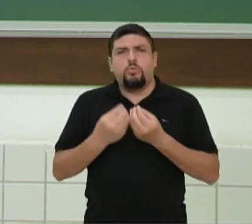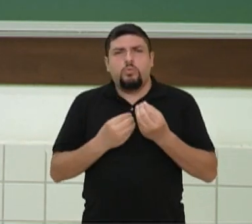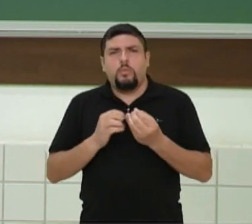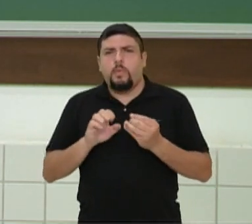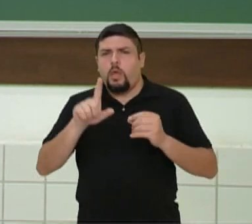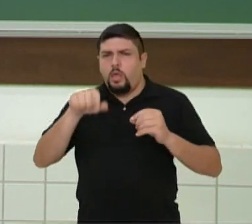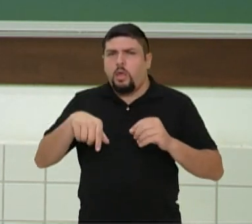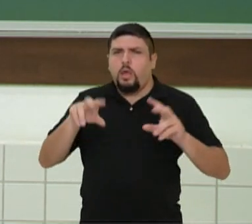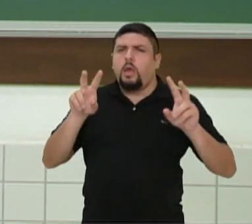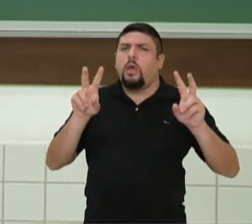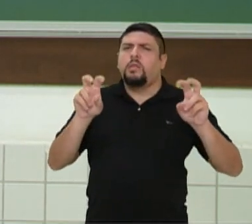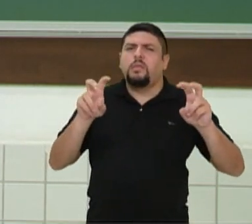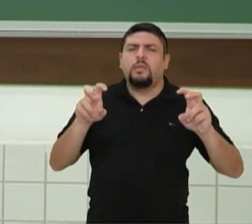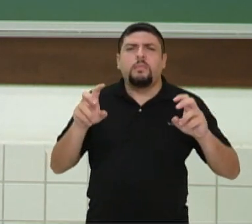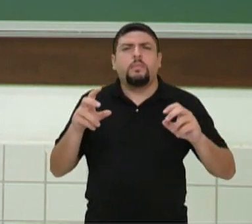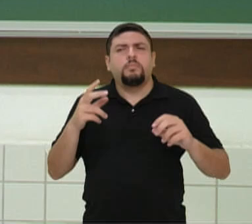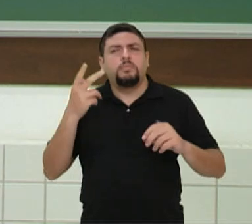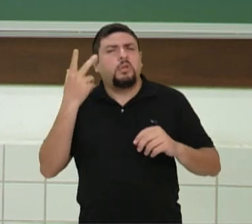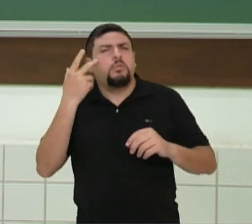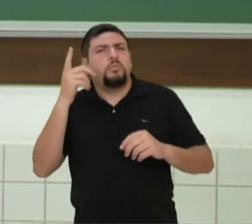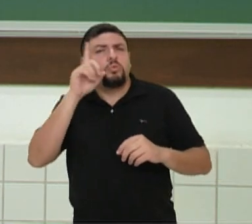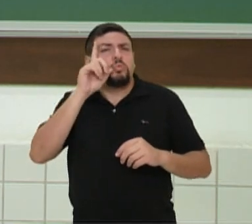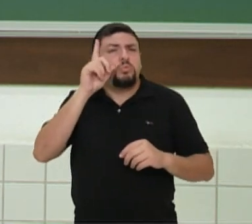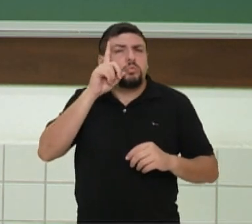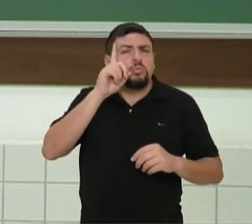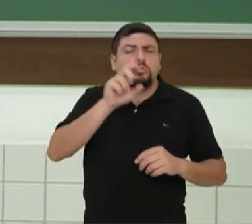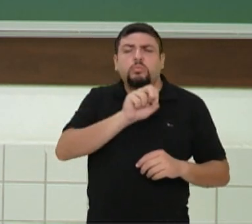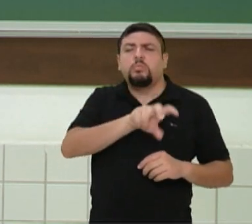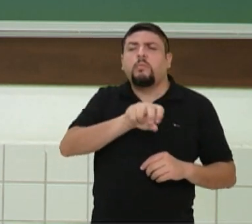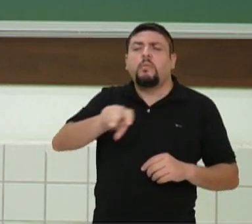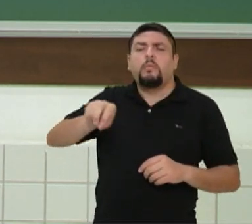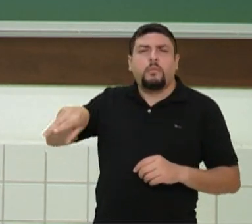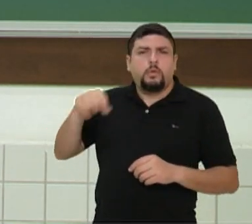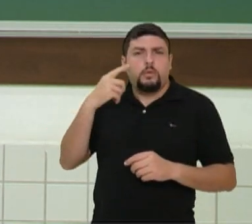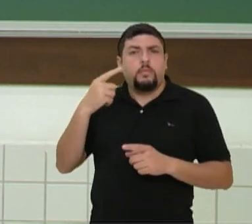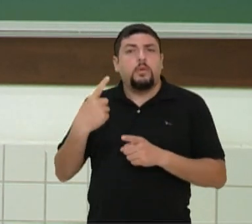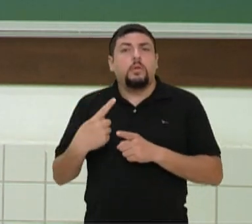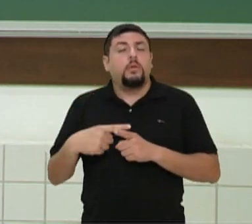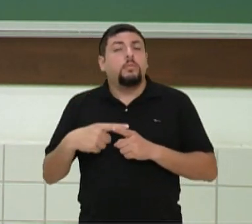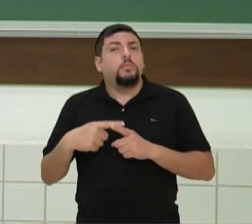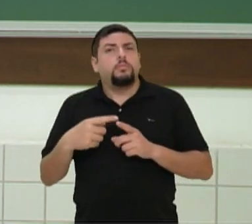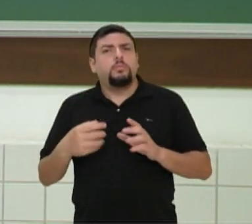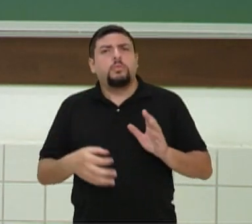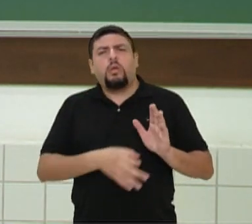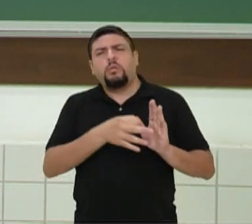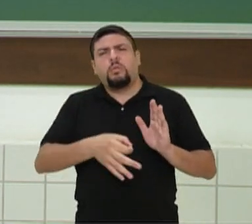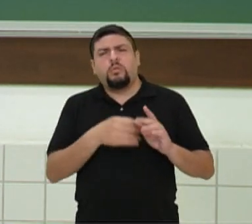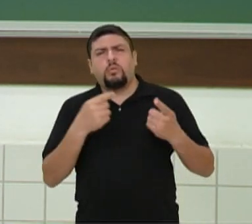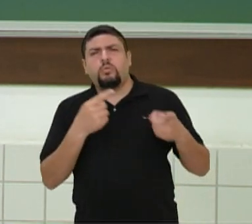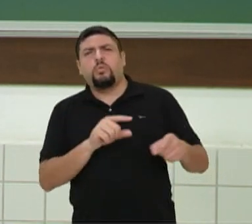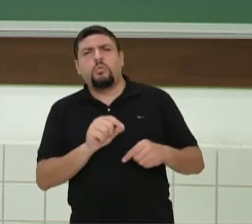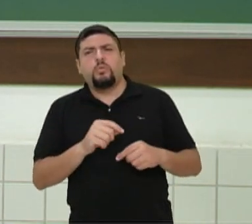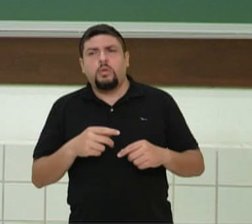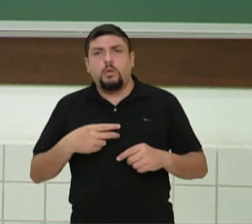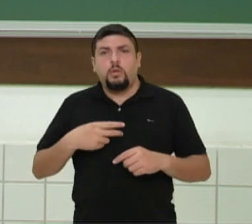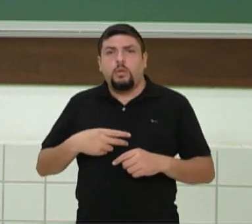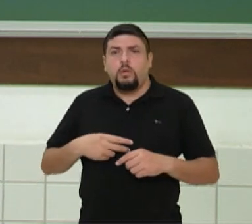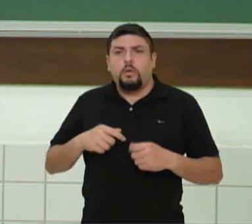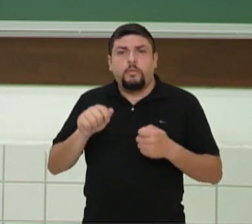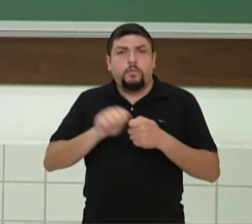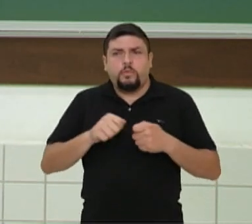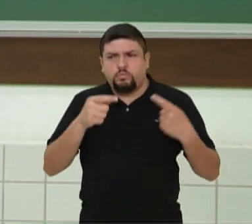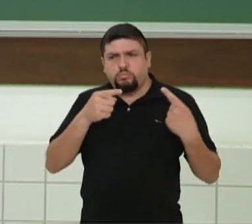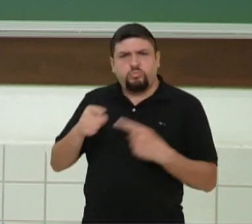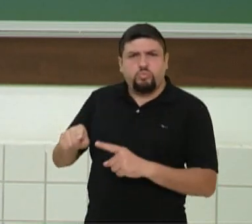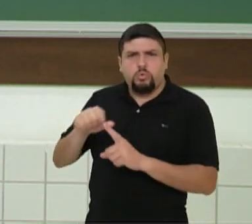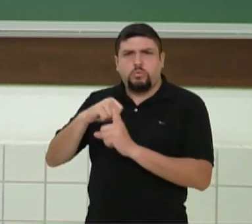temas cotidianos, de um grande lirismo, né? Crítica porque não fazia do aspecto socioeconômico, não fazia aquelas críticas que